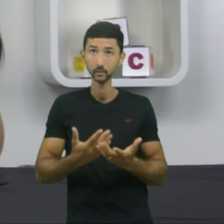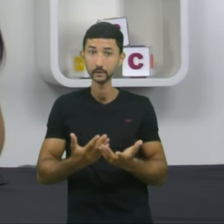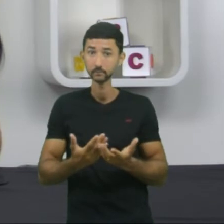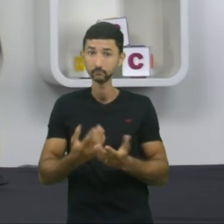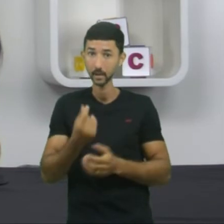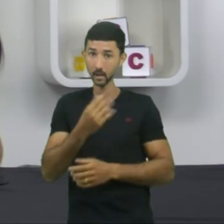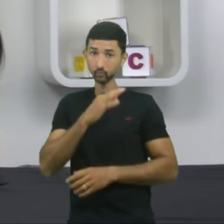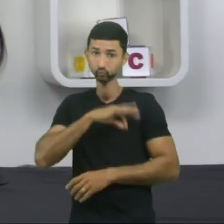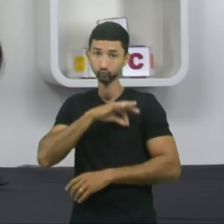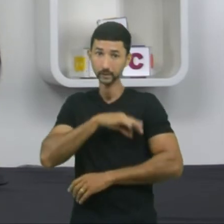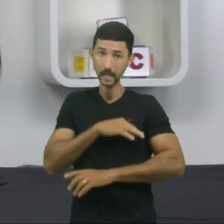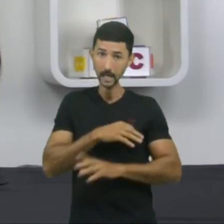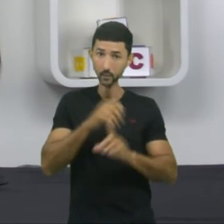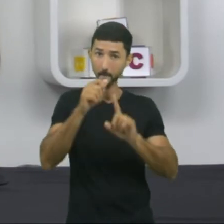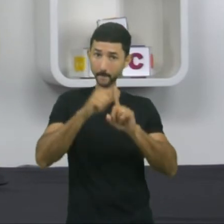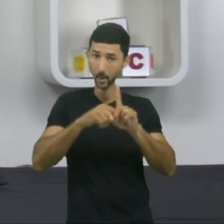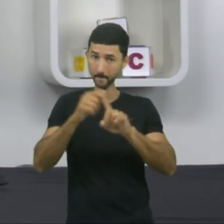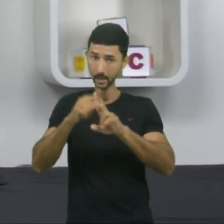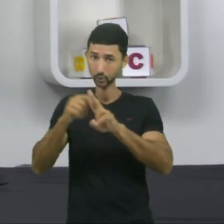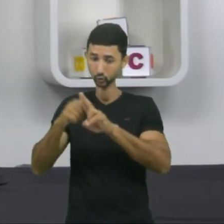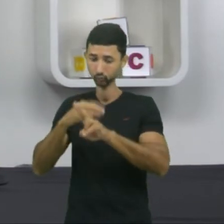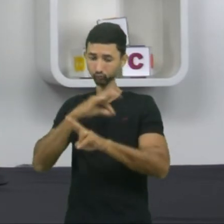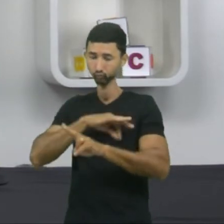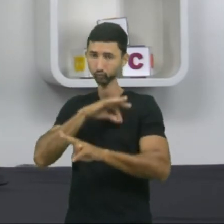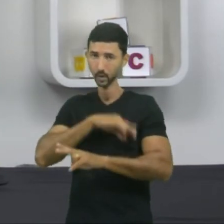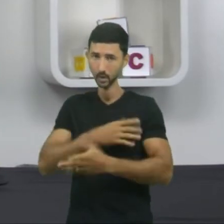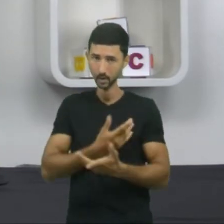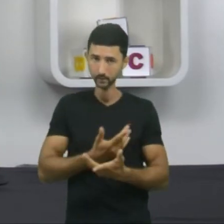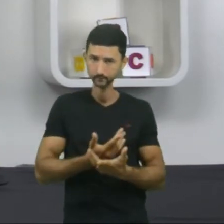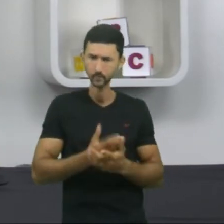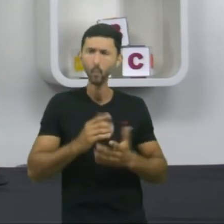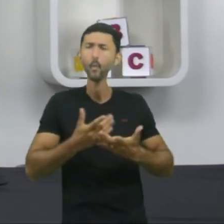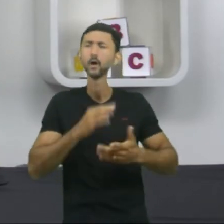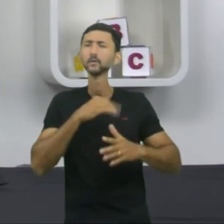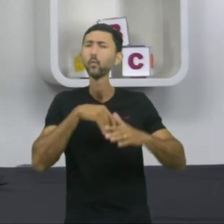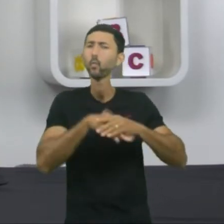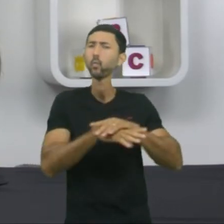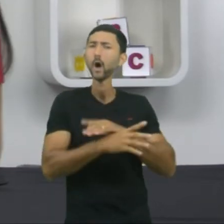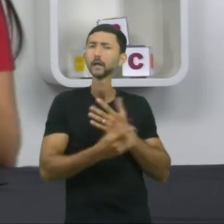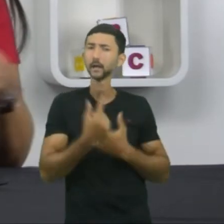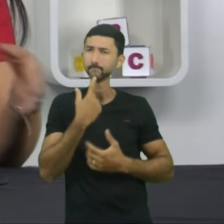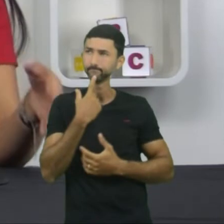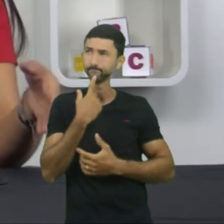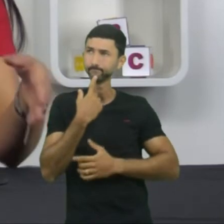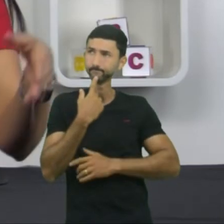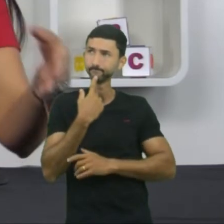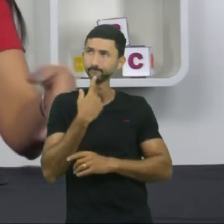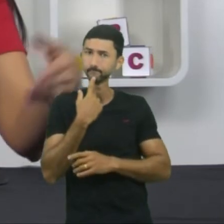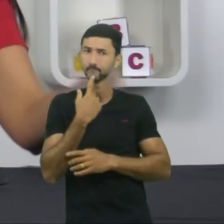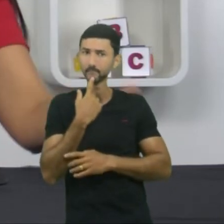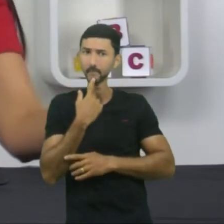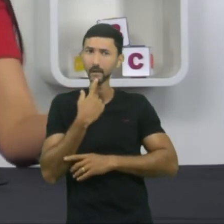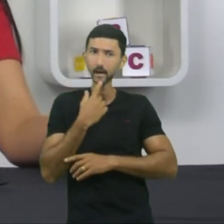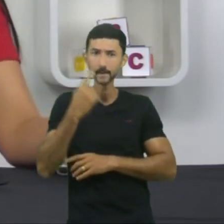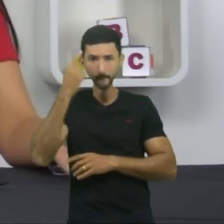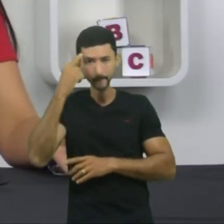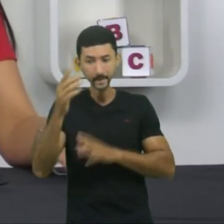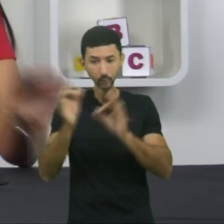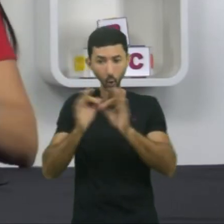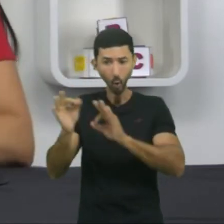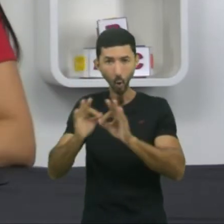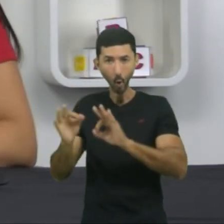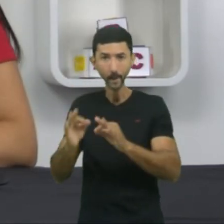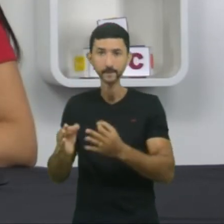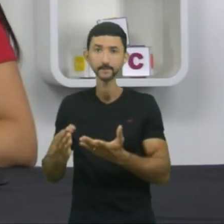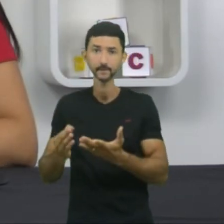meu salário por mês. Então quanto é que eu posso guardar por mês? A partir daí eu consigo me planejar